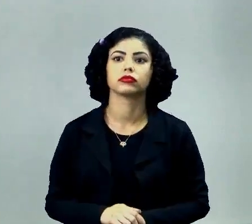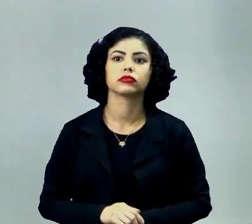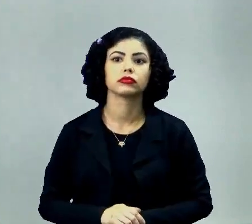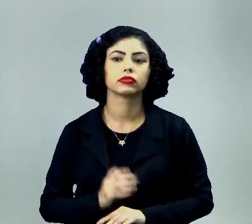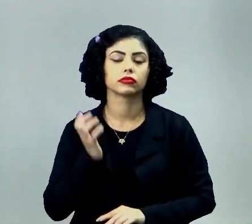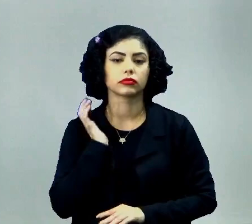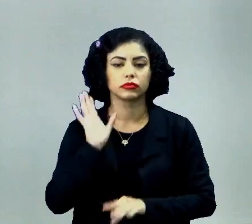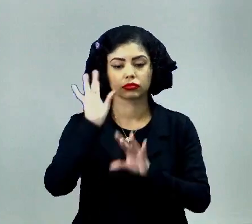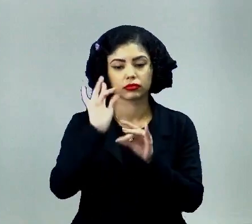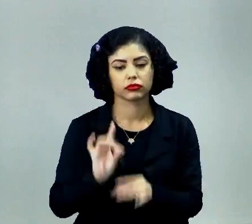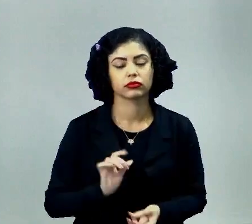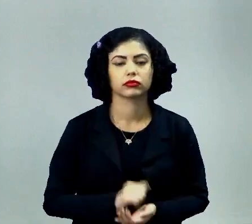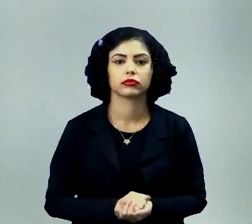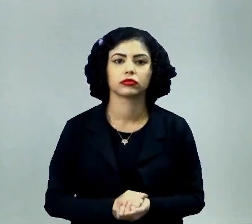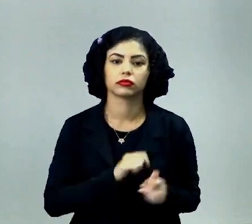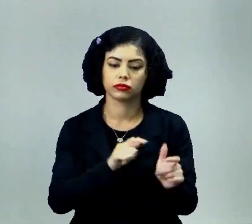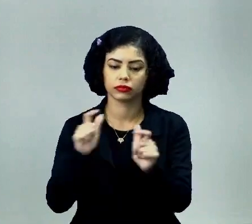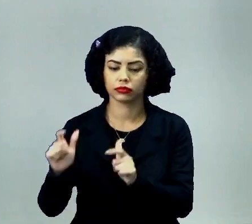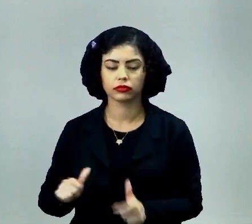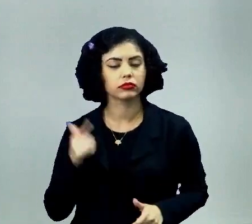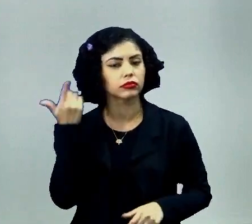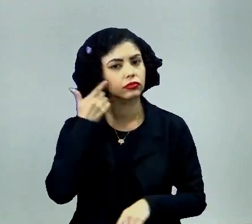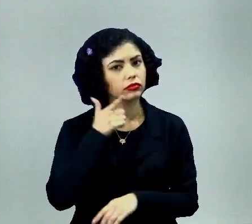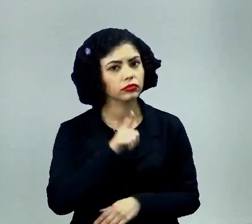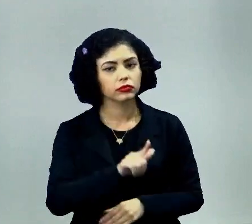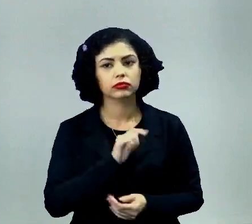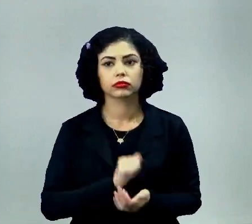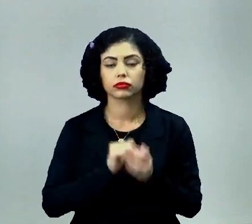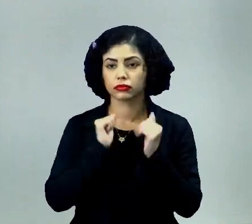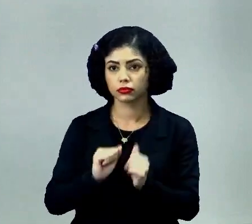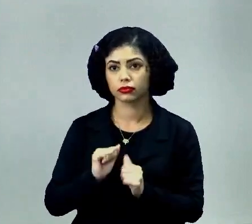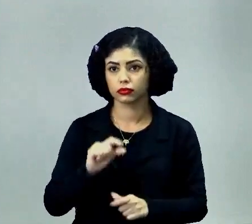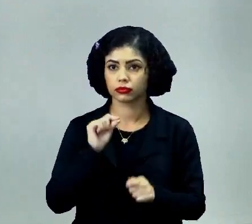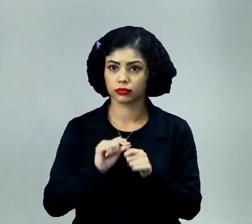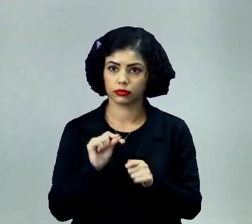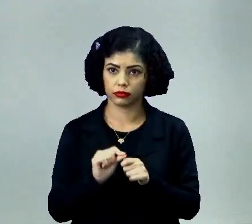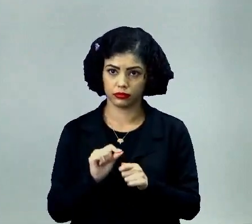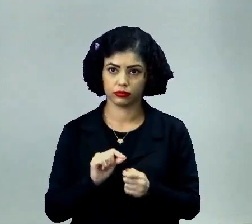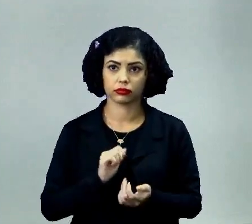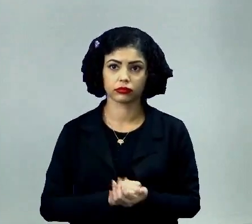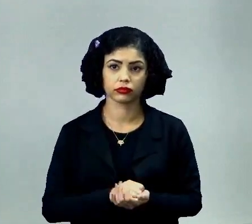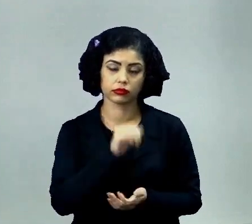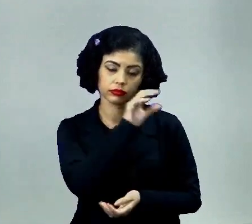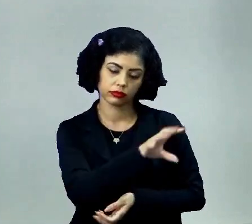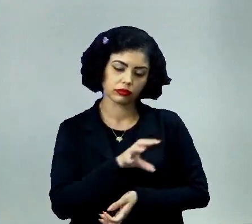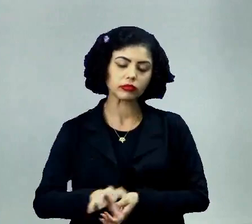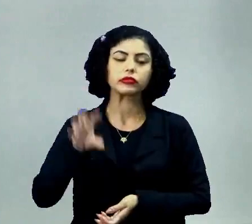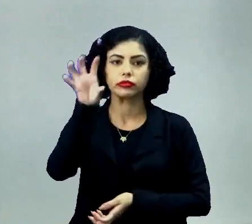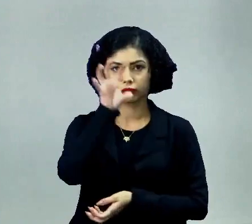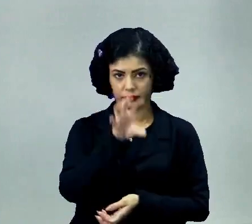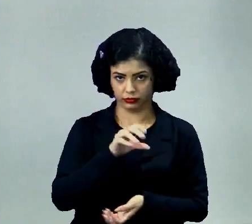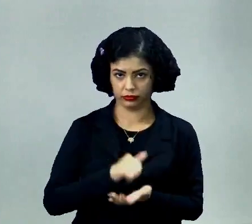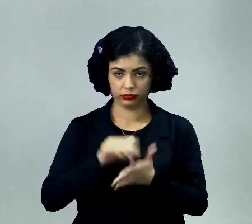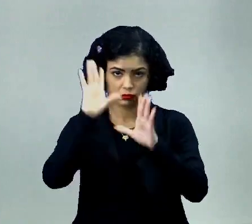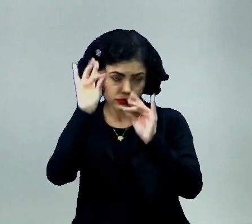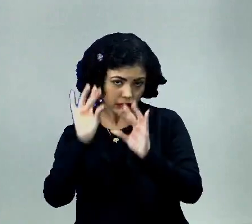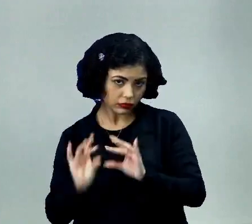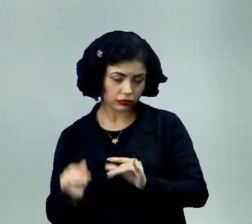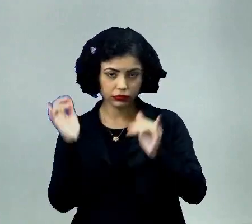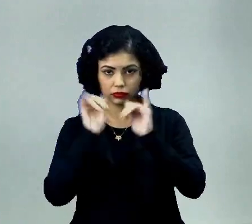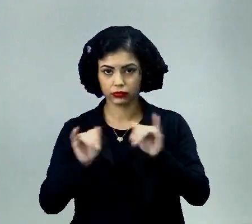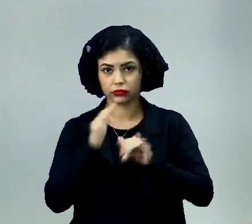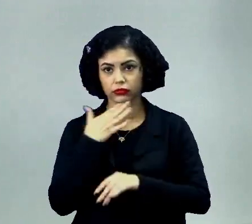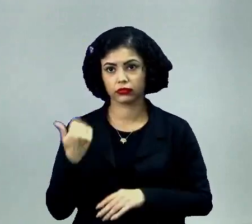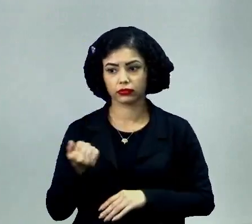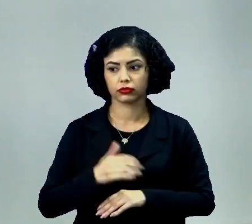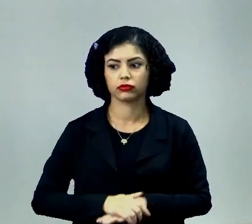mais riqueza de detalhes do espaço, que a gente pode, então, né, elaborar um mapa também mais detalhado com